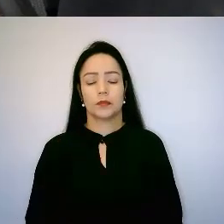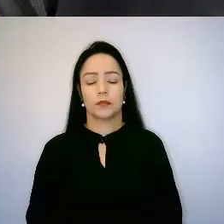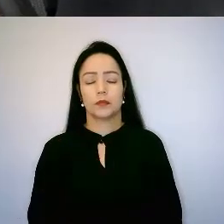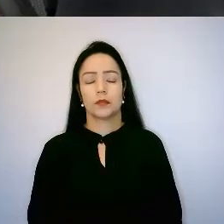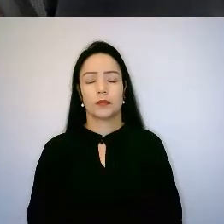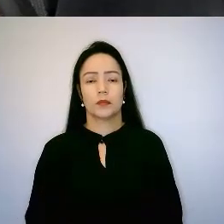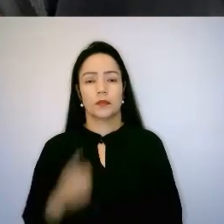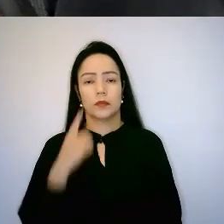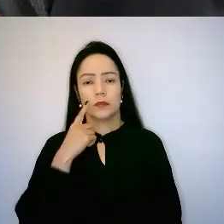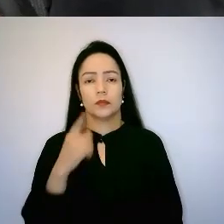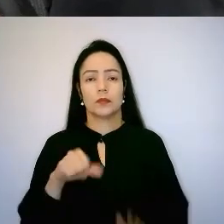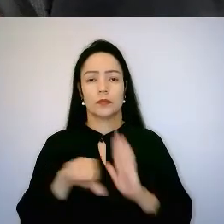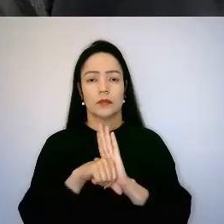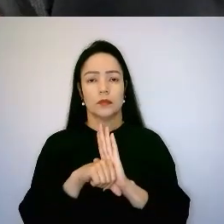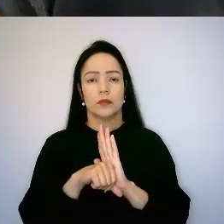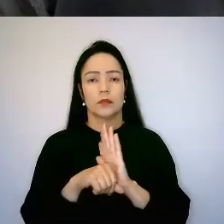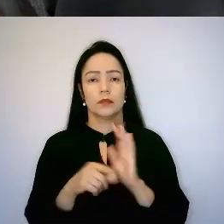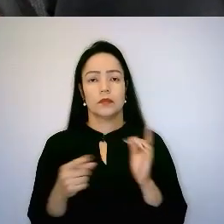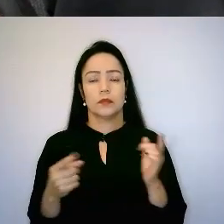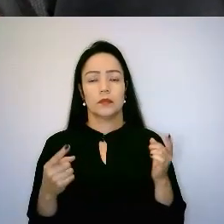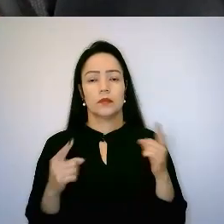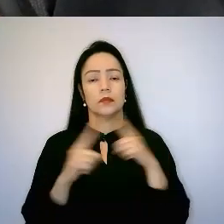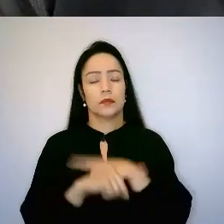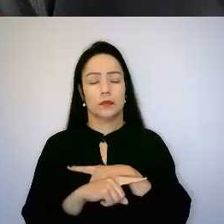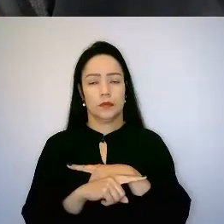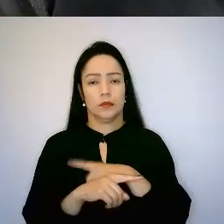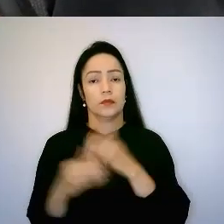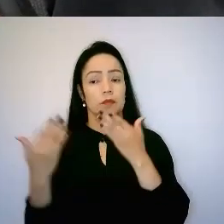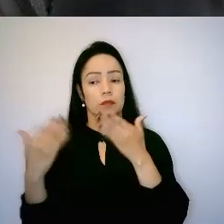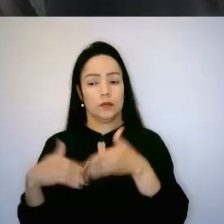tentado é contrário à prova dos Autos e